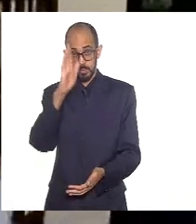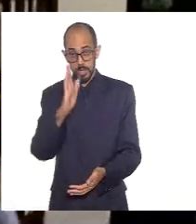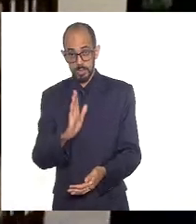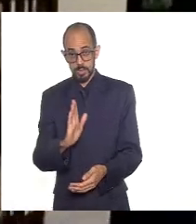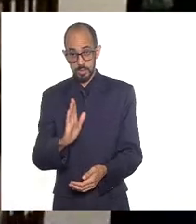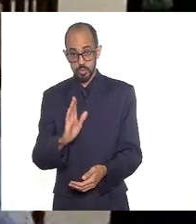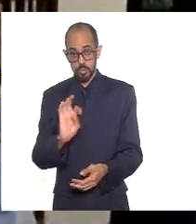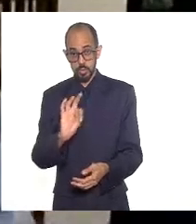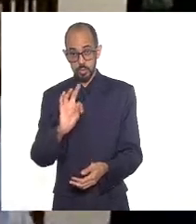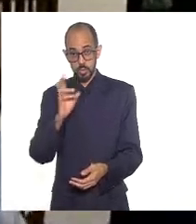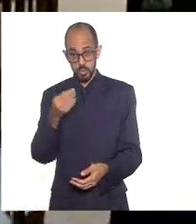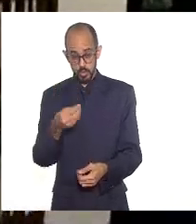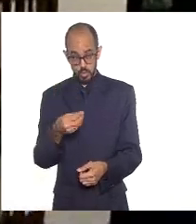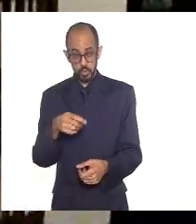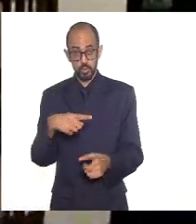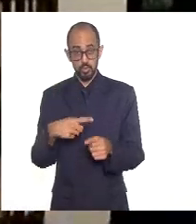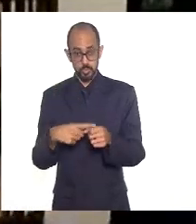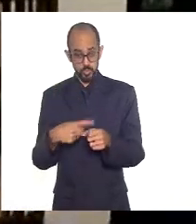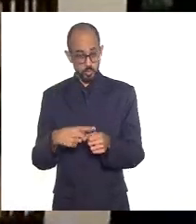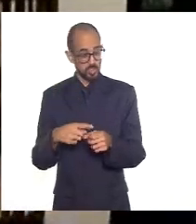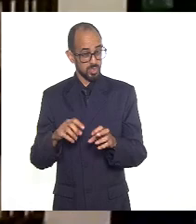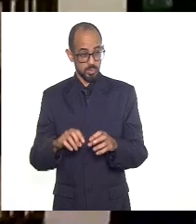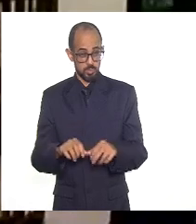de municípios brasileiros.